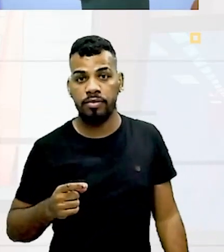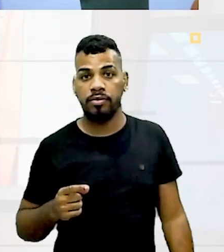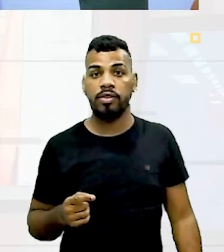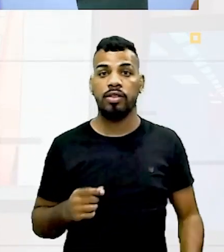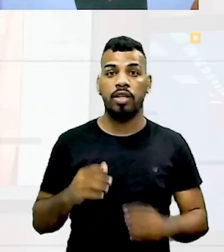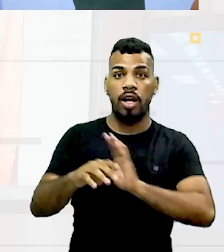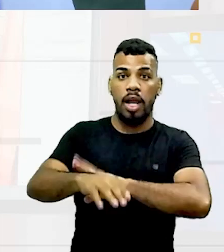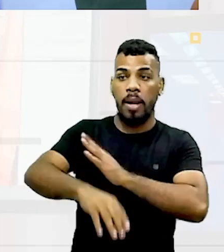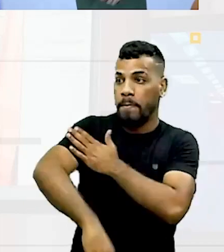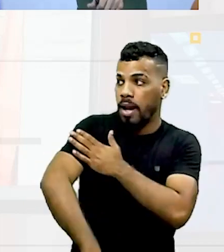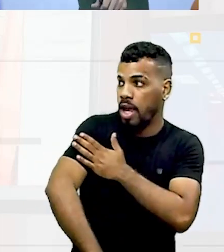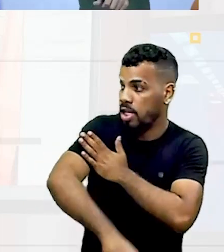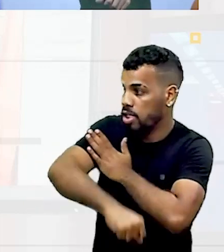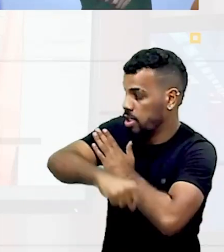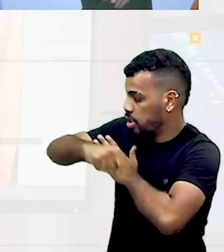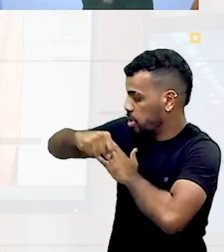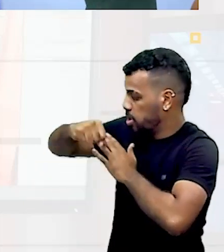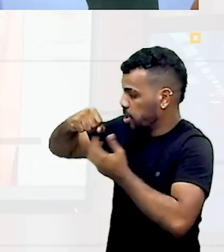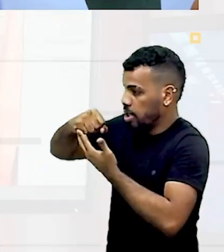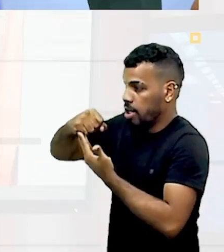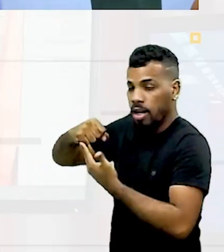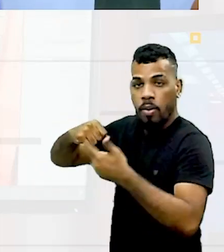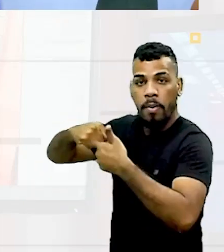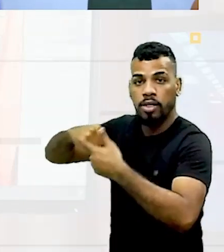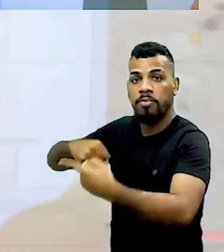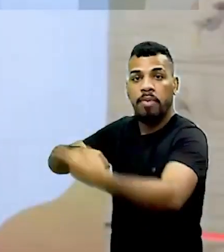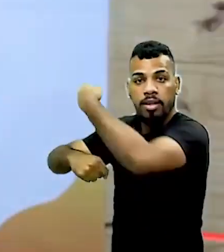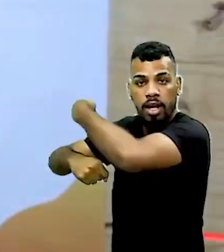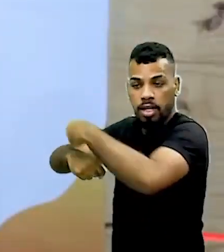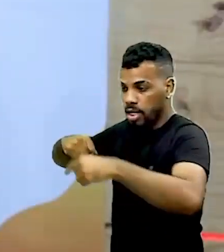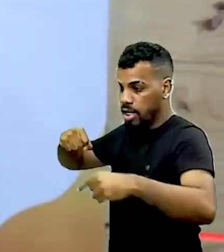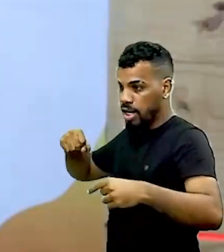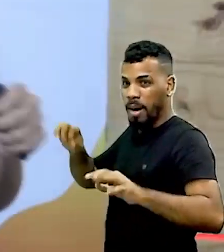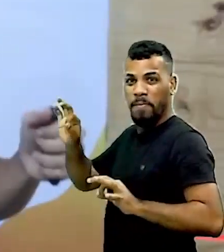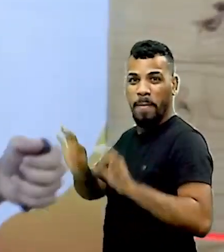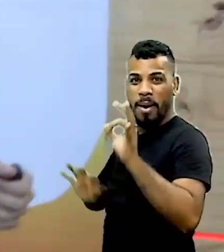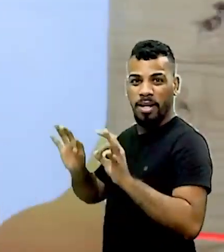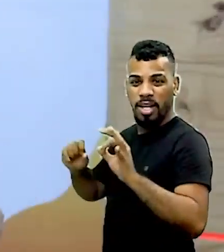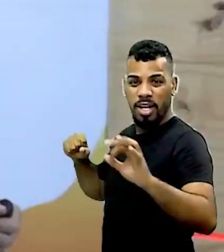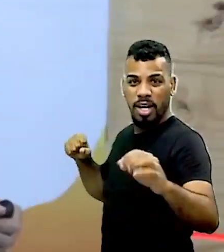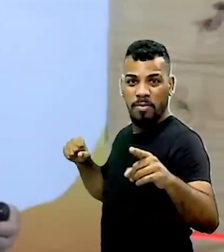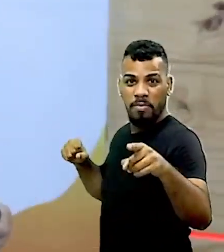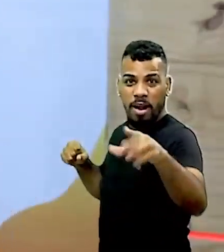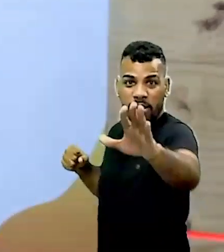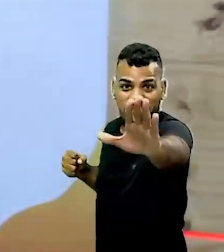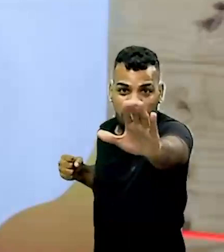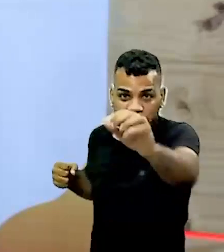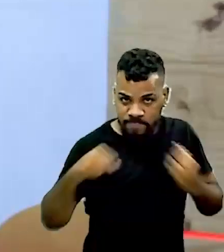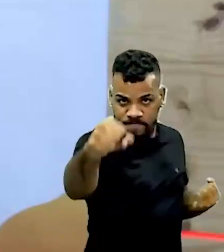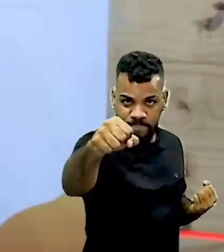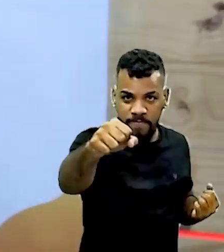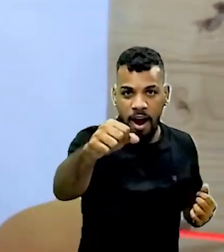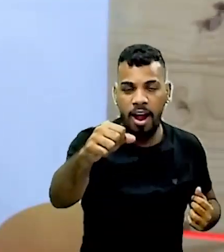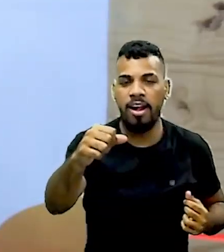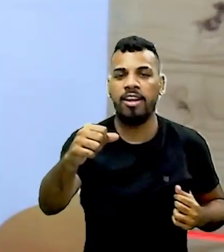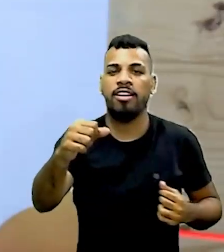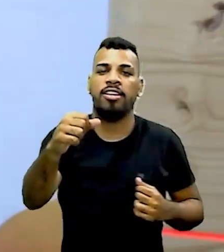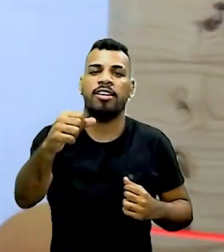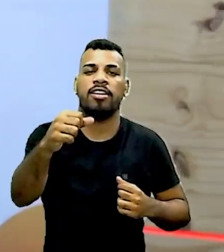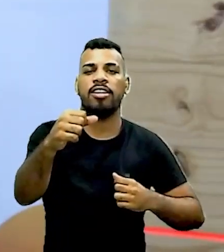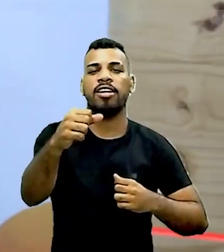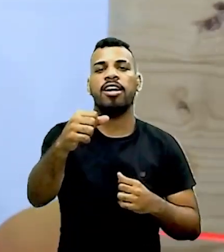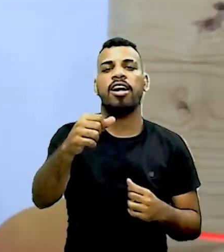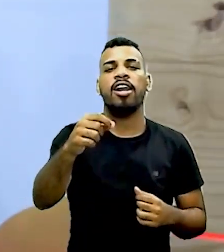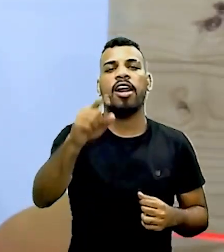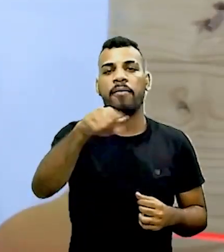para trás, dar essa ideia de preparação para poder desferir o soco. Que ele vai justamente dar essa ideia